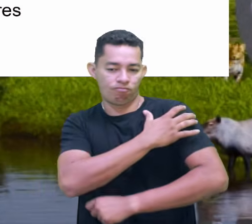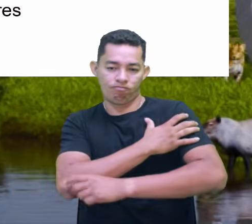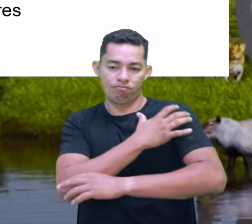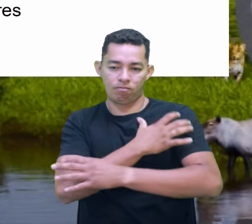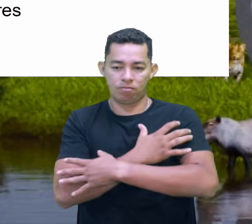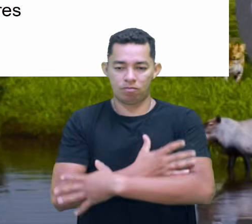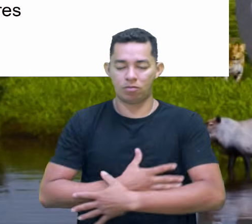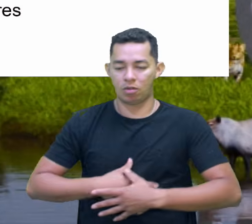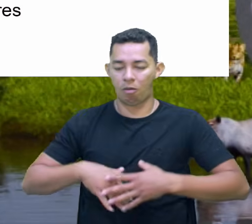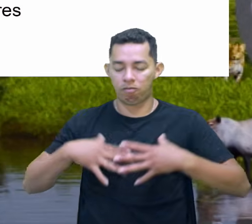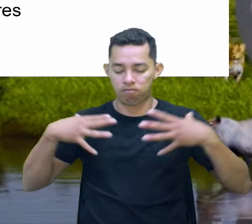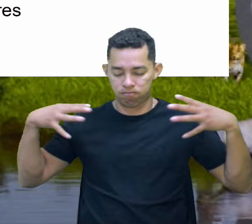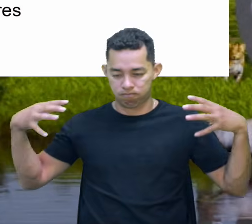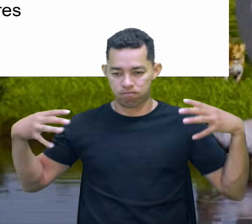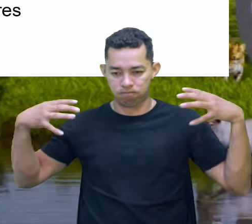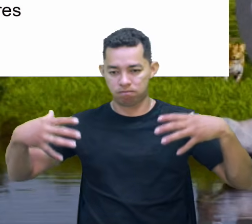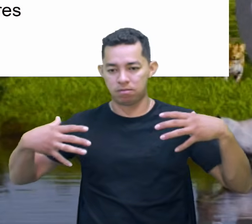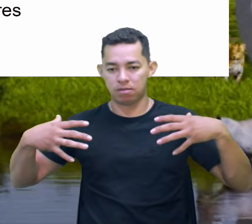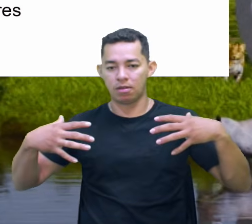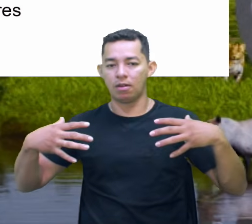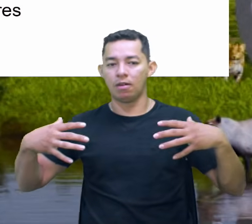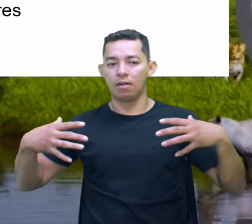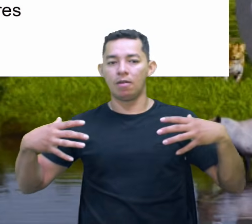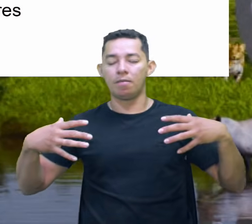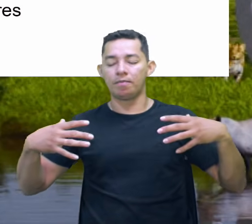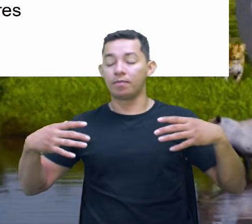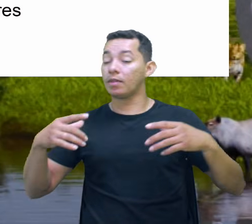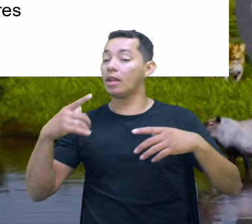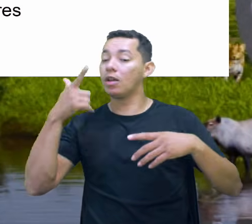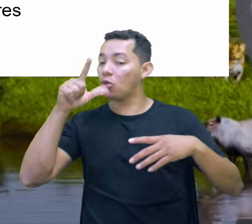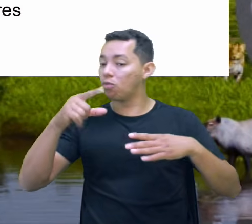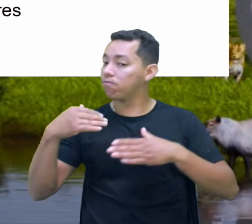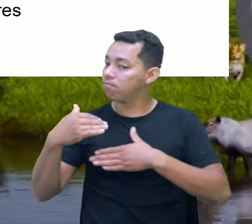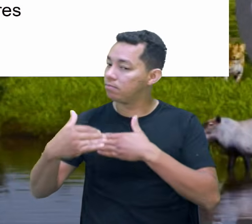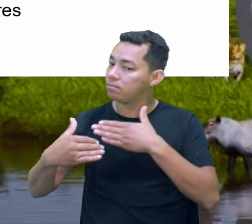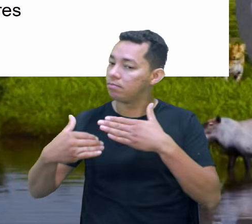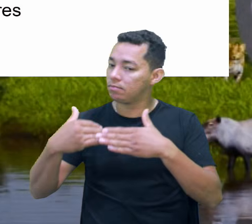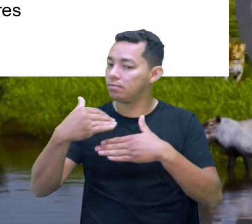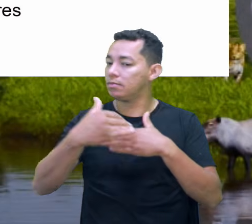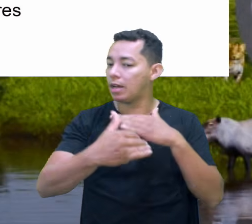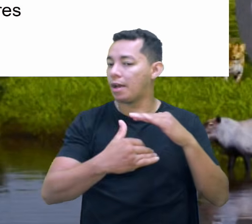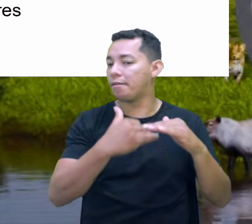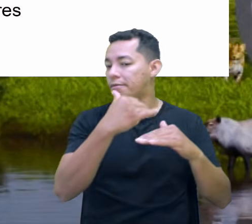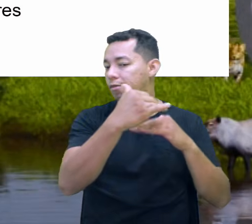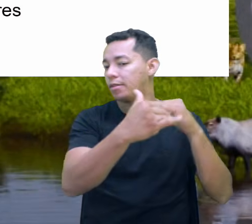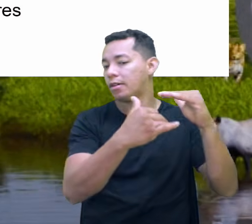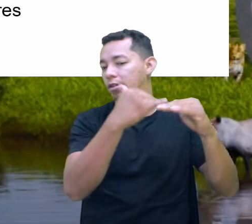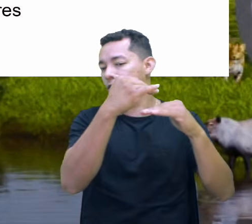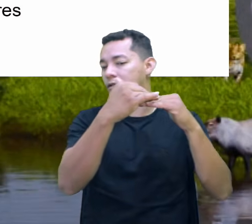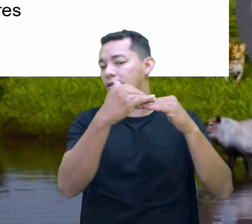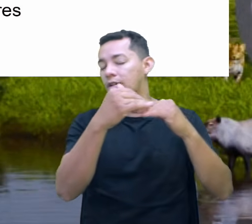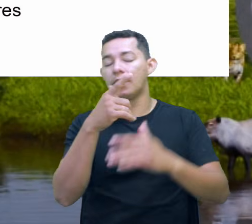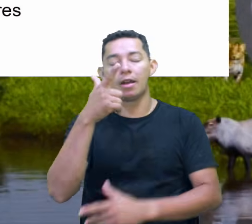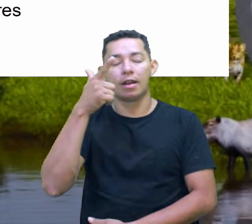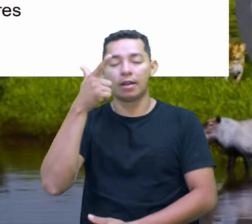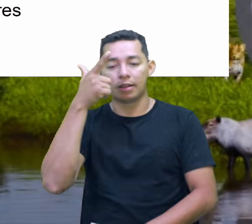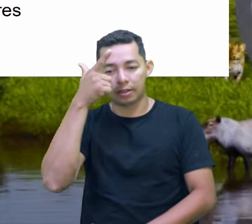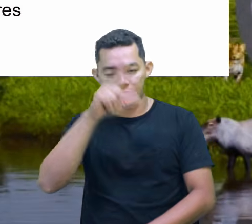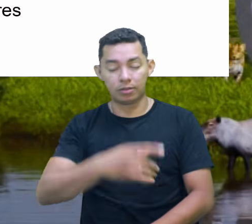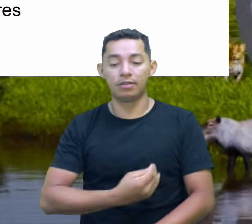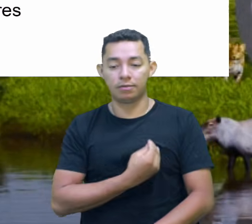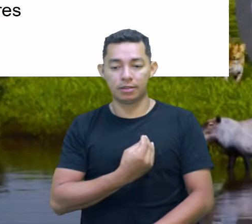gordura mais espessa, que ele adquiriu isso evolutivamente, também tem esses fatores, isso vai permitir com que ele sobreviva